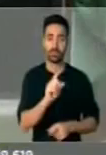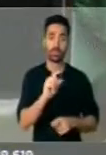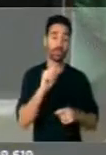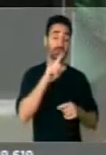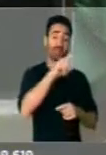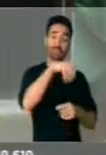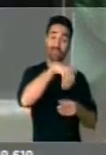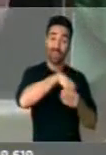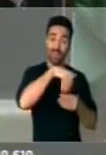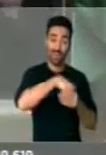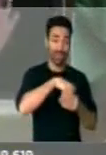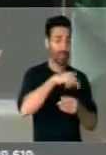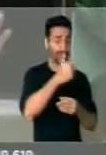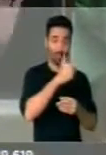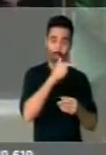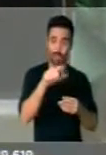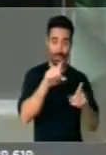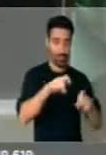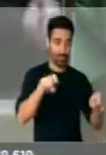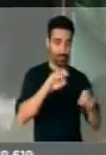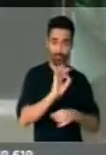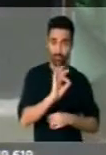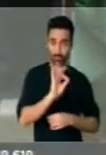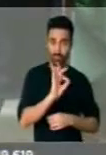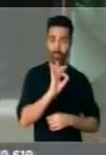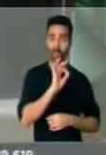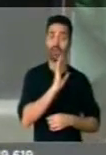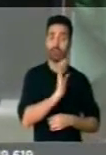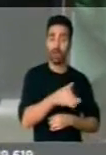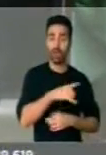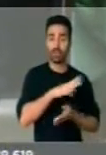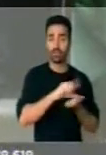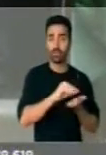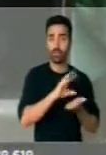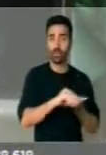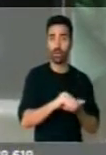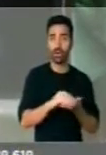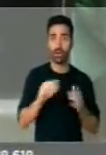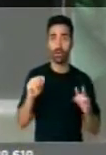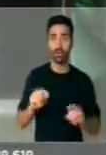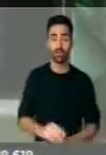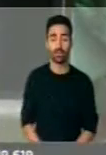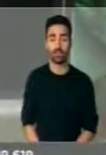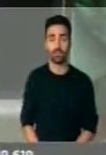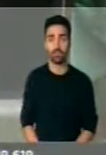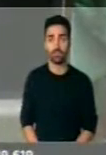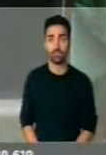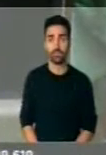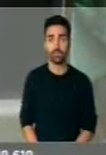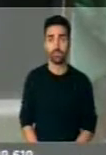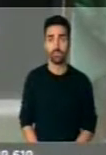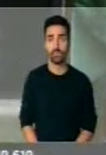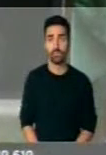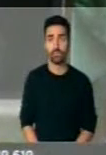O Senado, os seus senadores ficam e já teve até grampeamento. Aqui, depois...